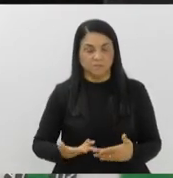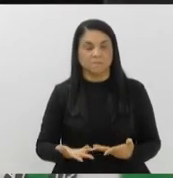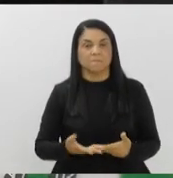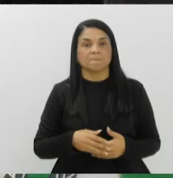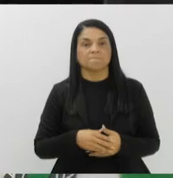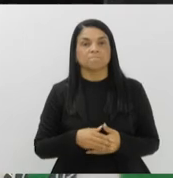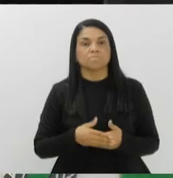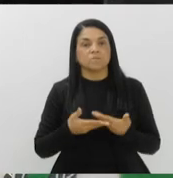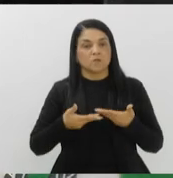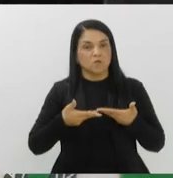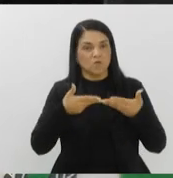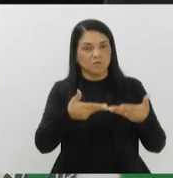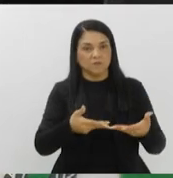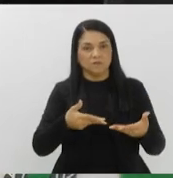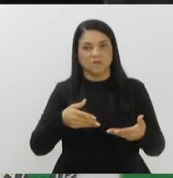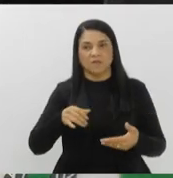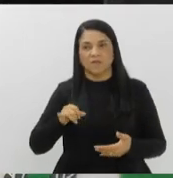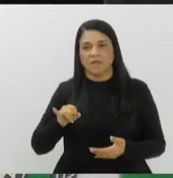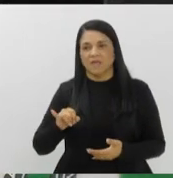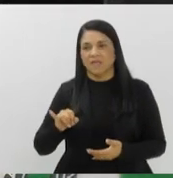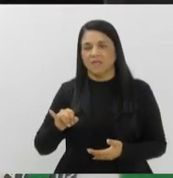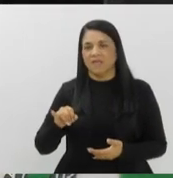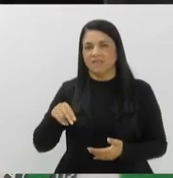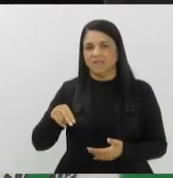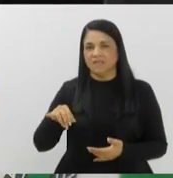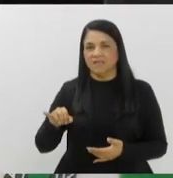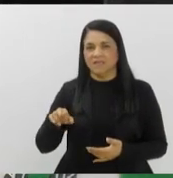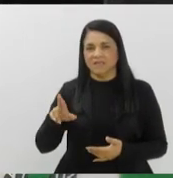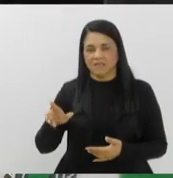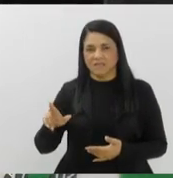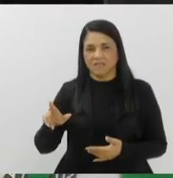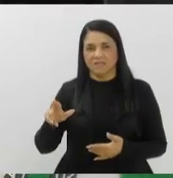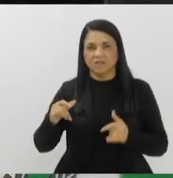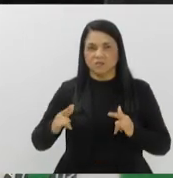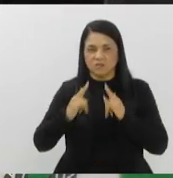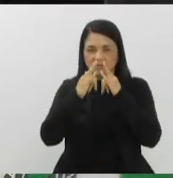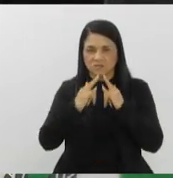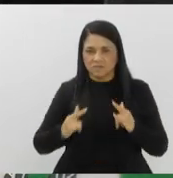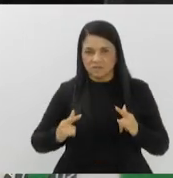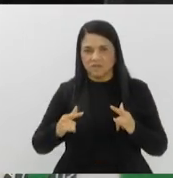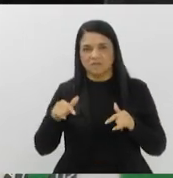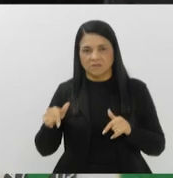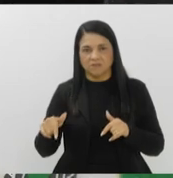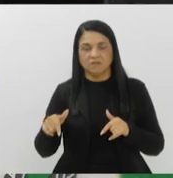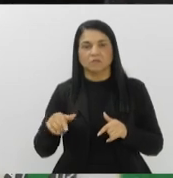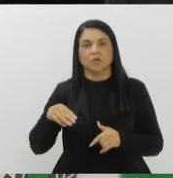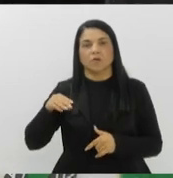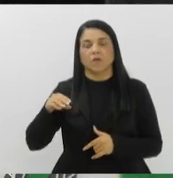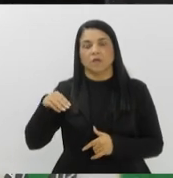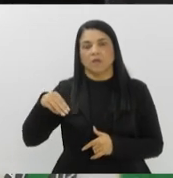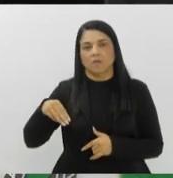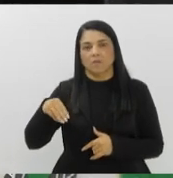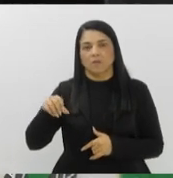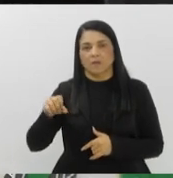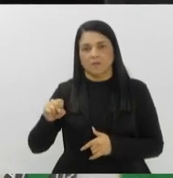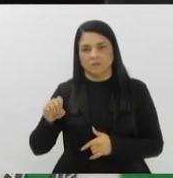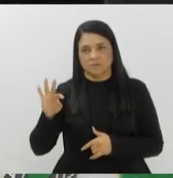a senhora Reni e Maria, do assentamento Josué de Castro, do MST.